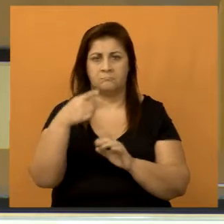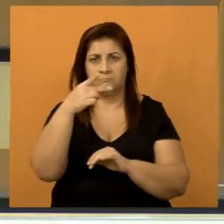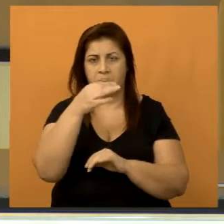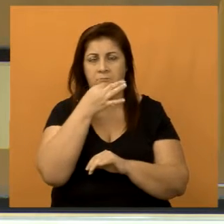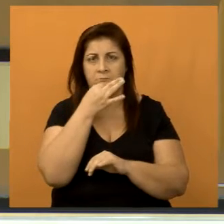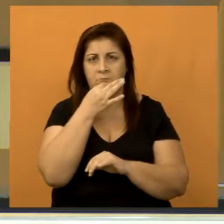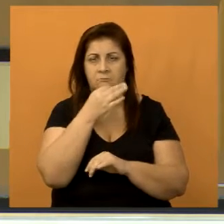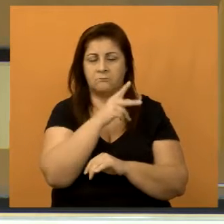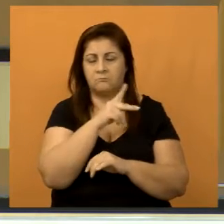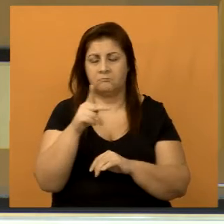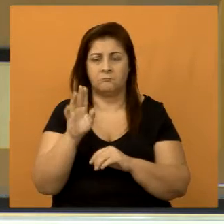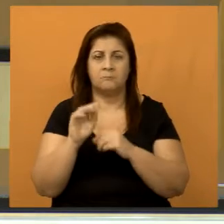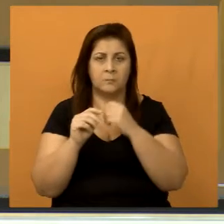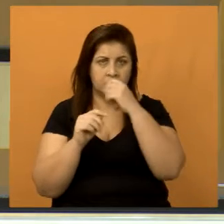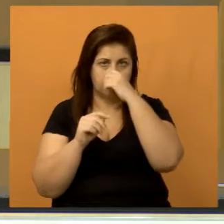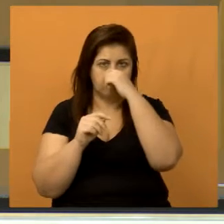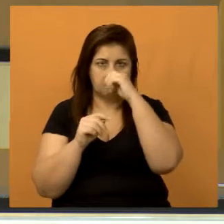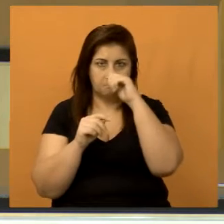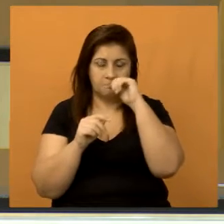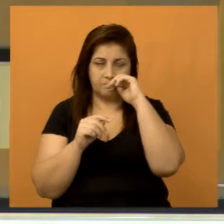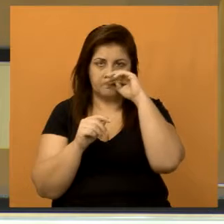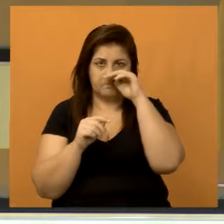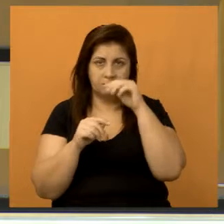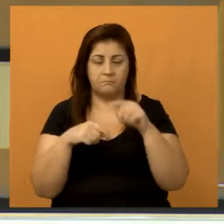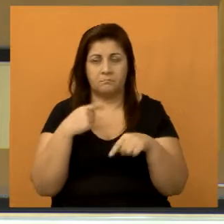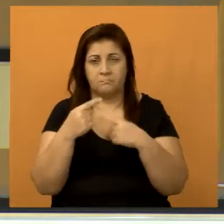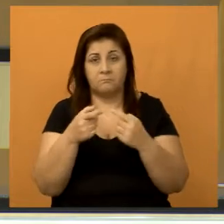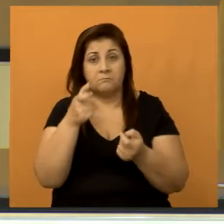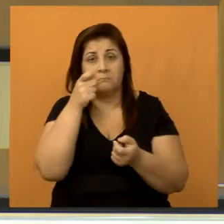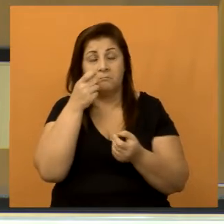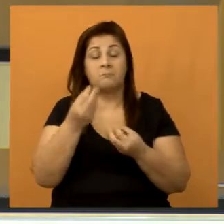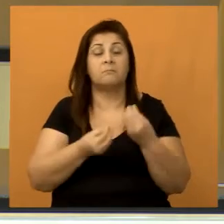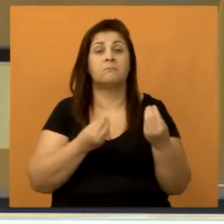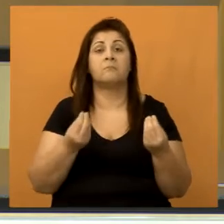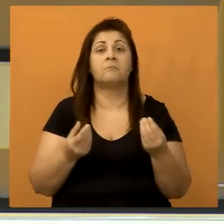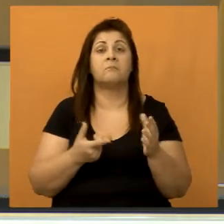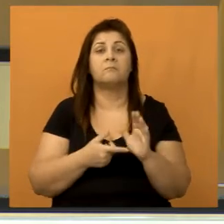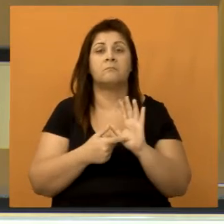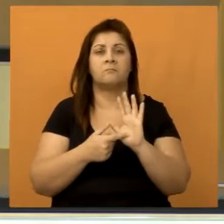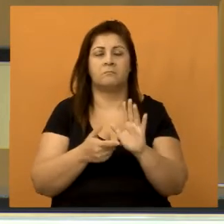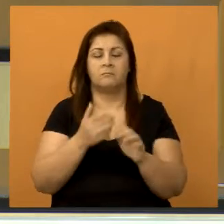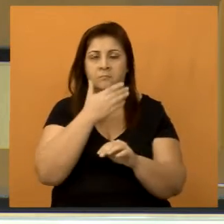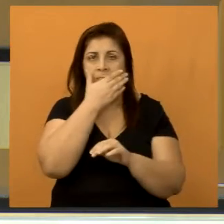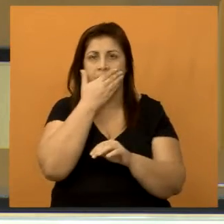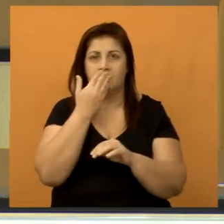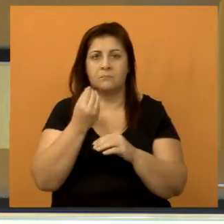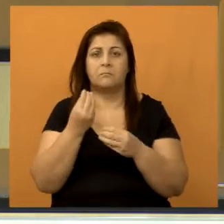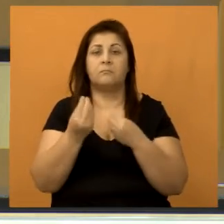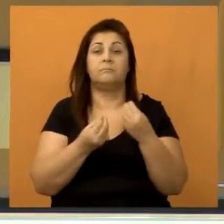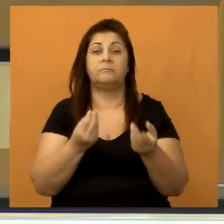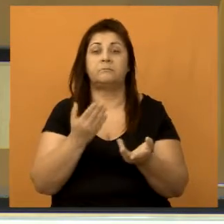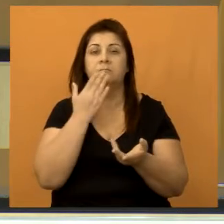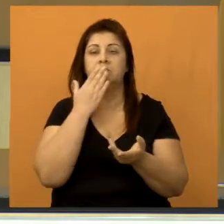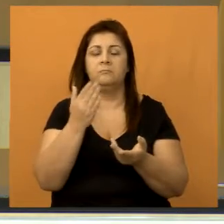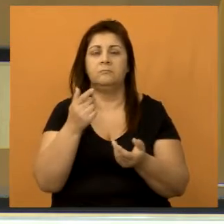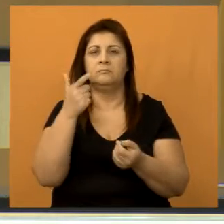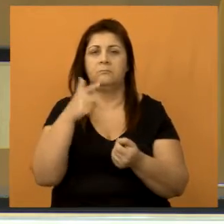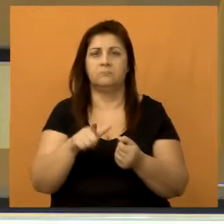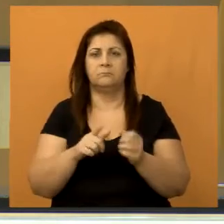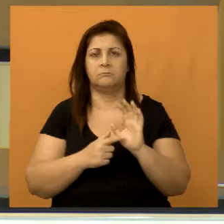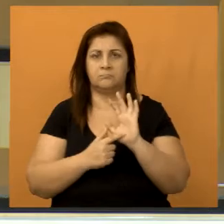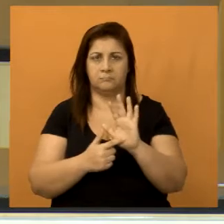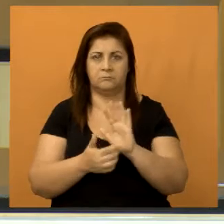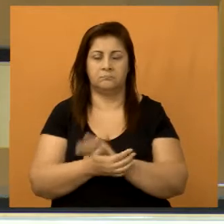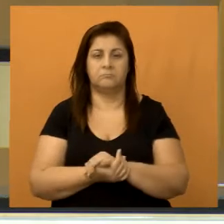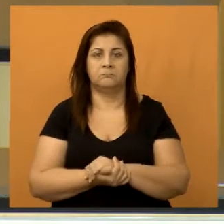da comissão. A comissão, ela depois vê como que vai se posicionar, como vai solicitar a outra apresentação.